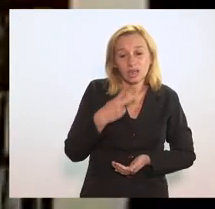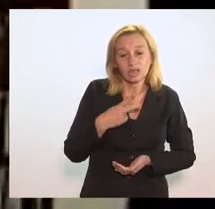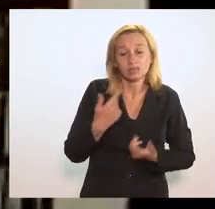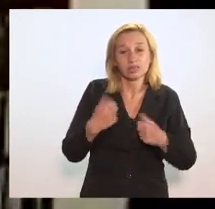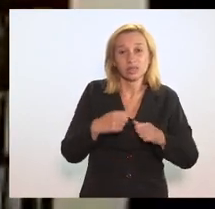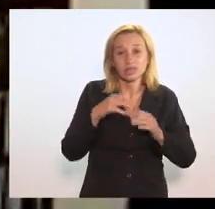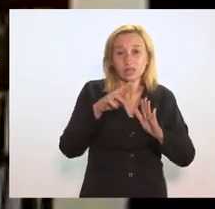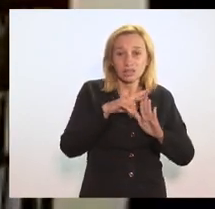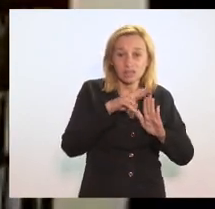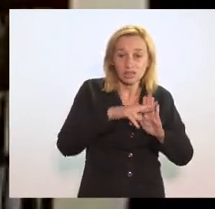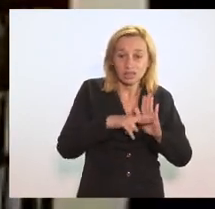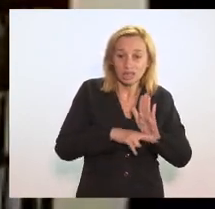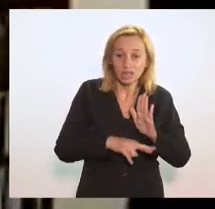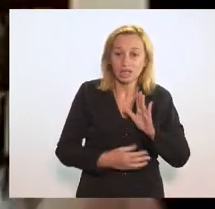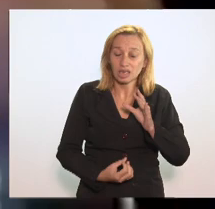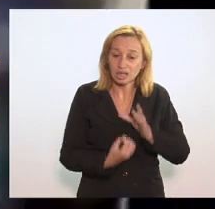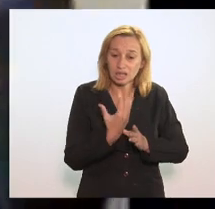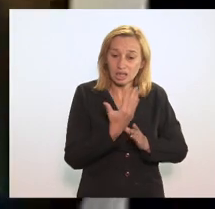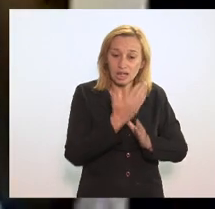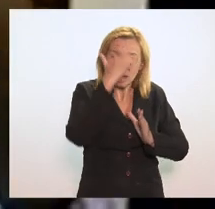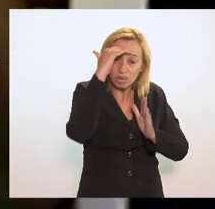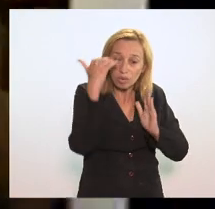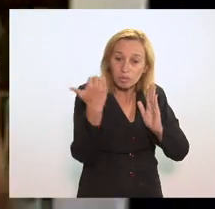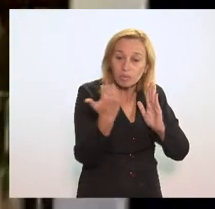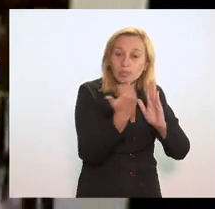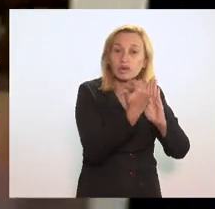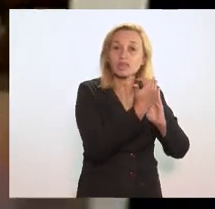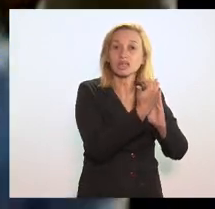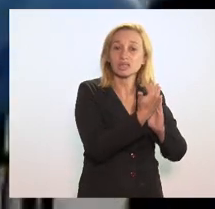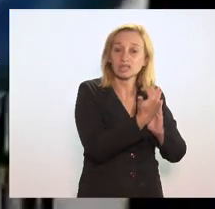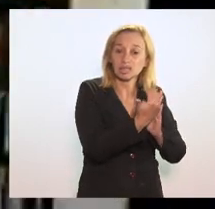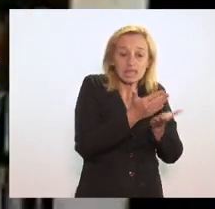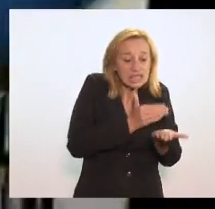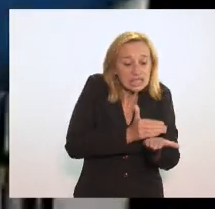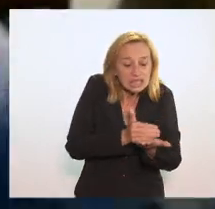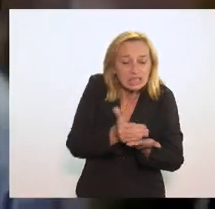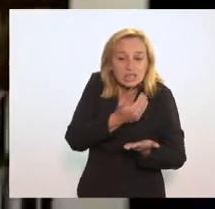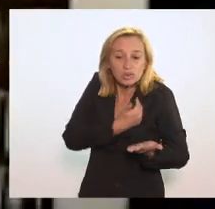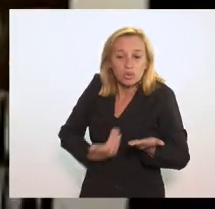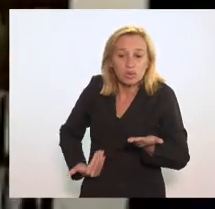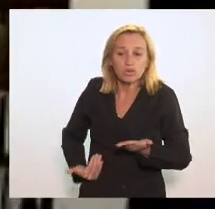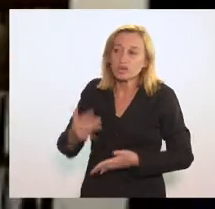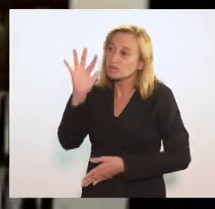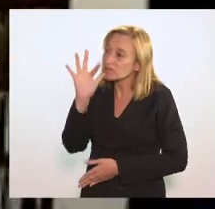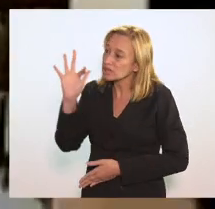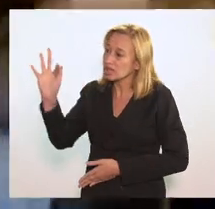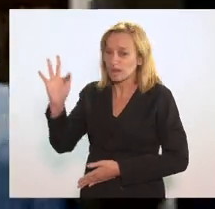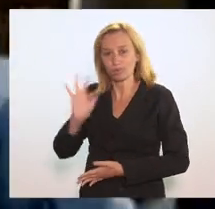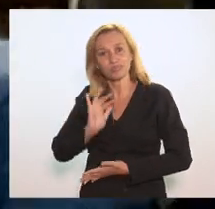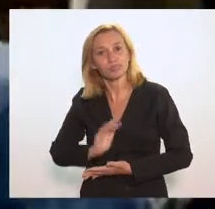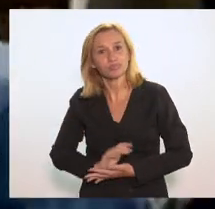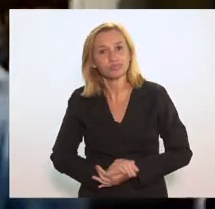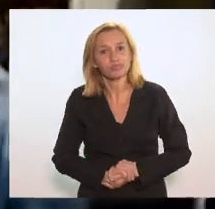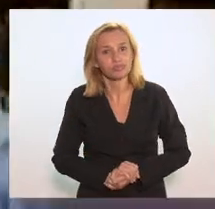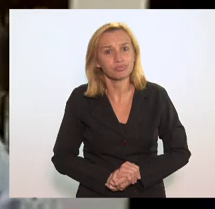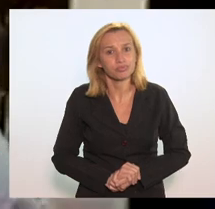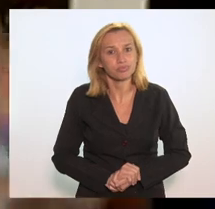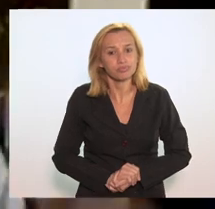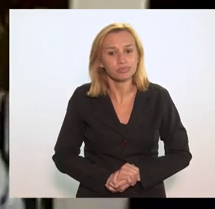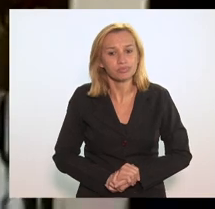que existir e têm que partir do governo federal, que é